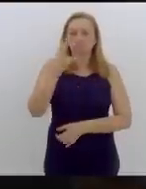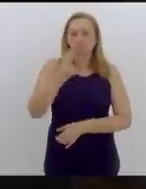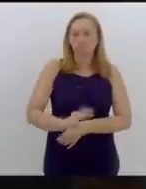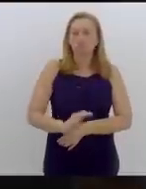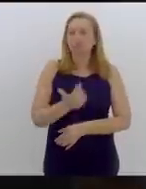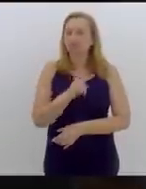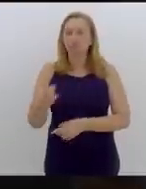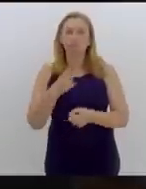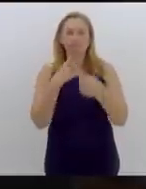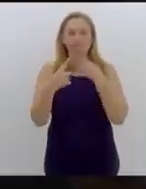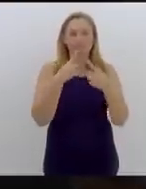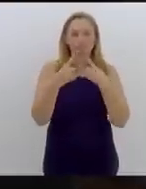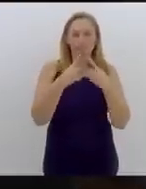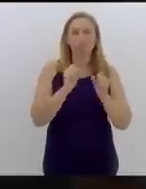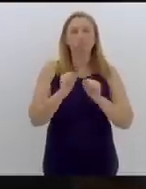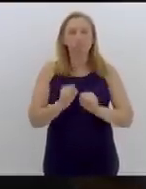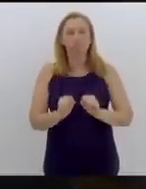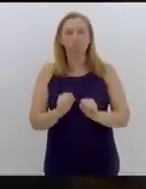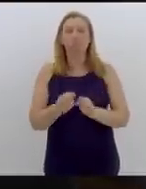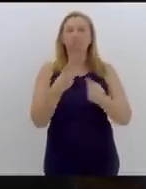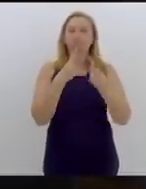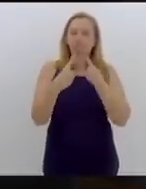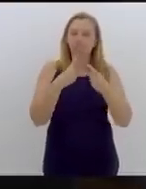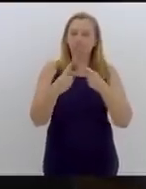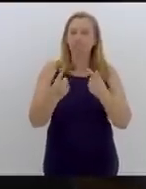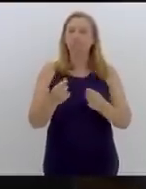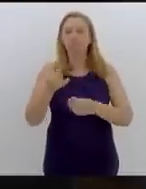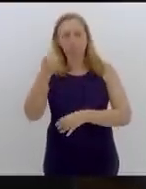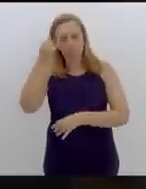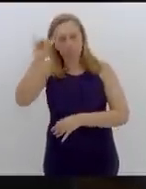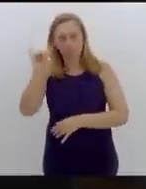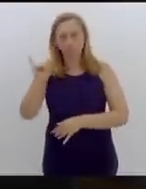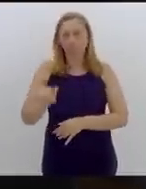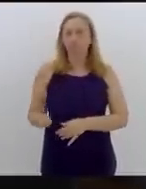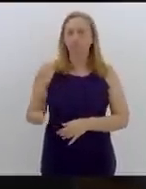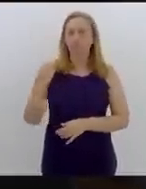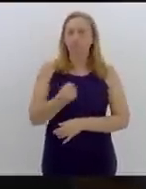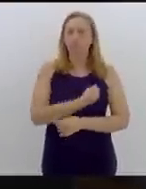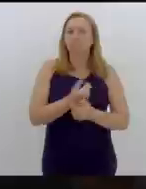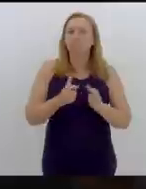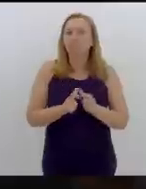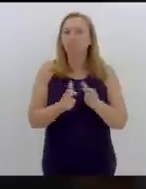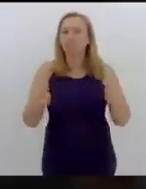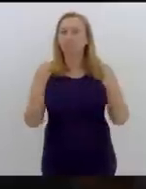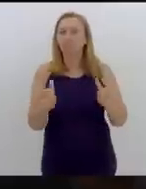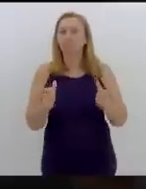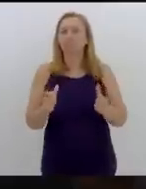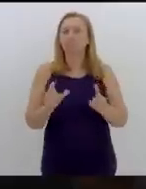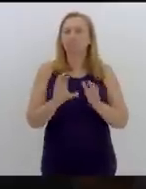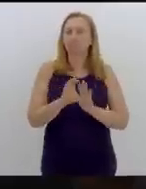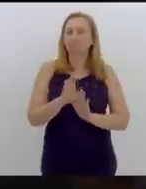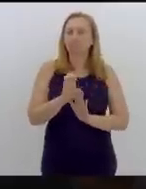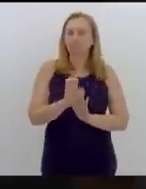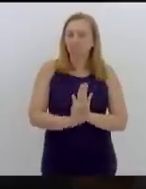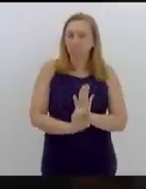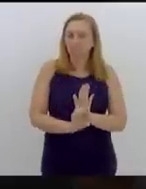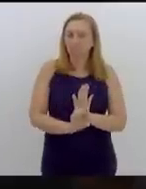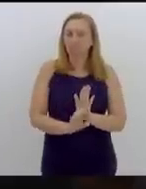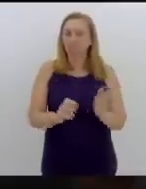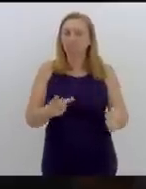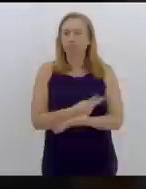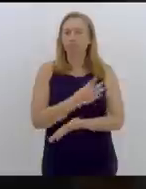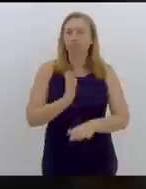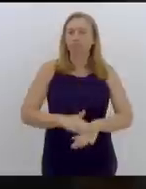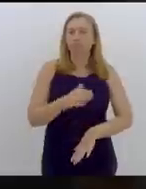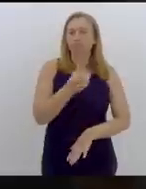que poderia através desse diálogo ter sido evitado um número Avassalador de emendas como ocorreu foram mais